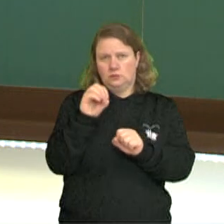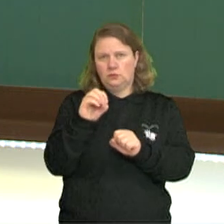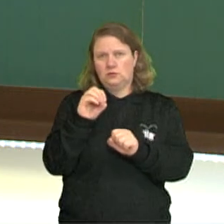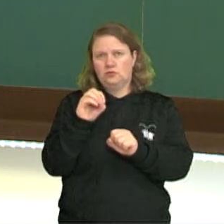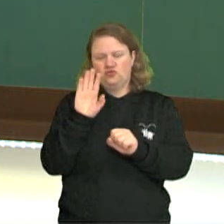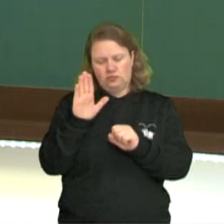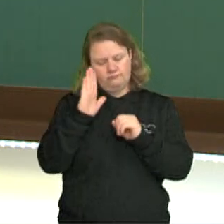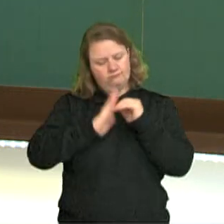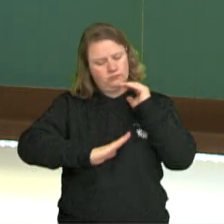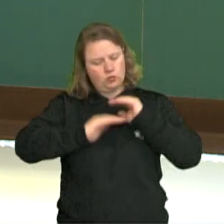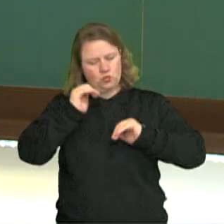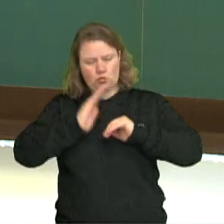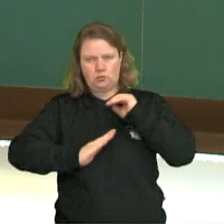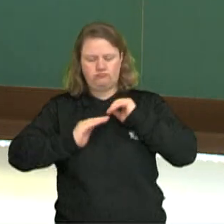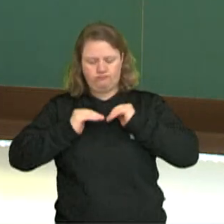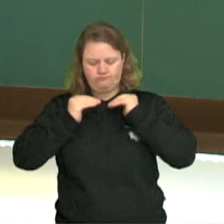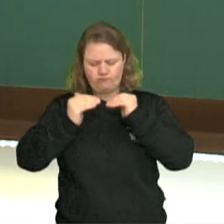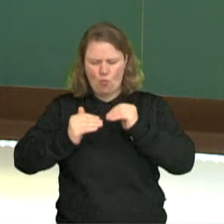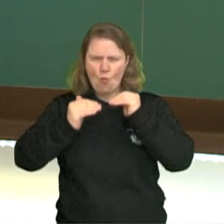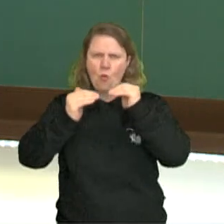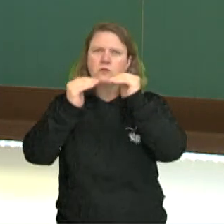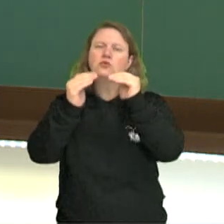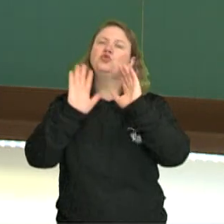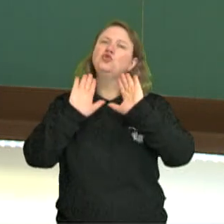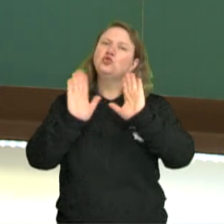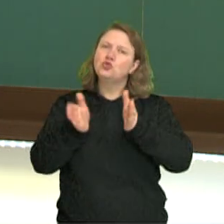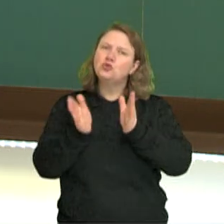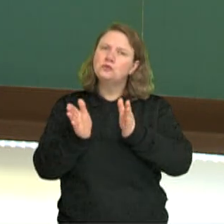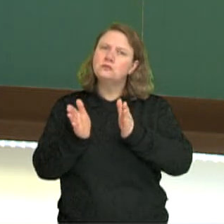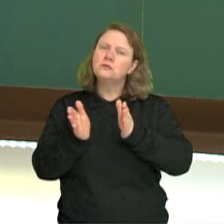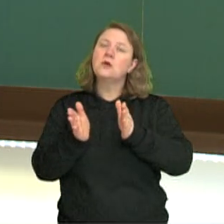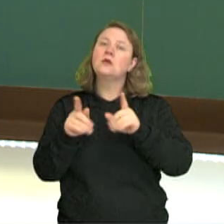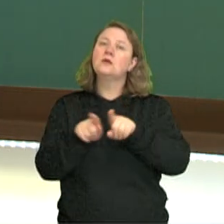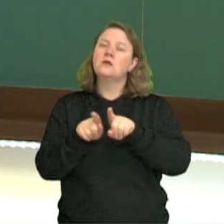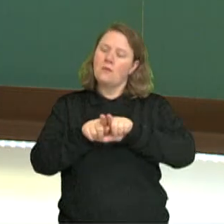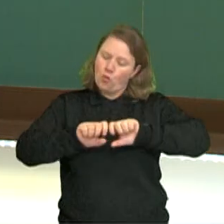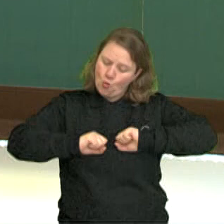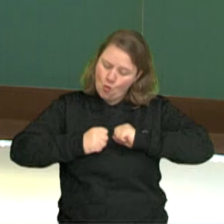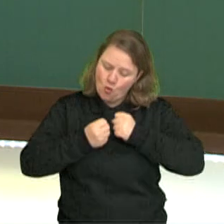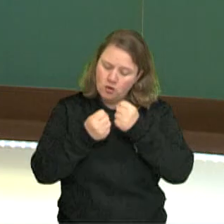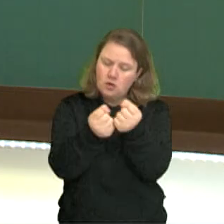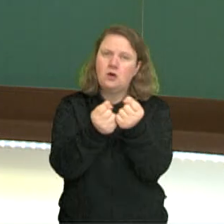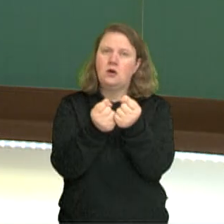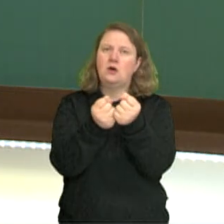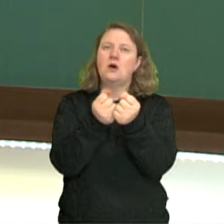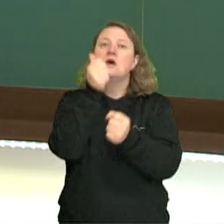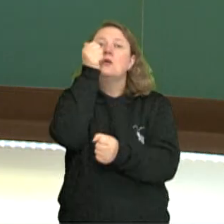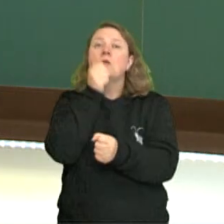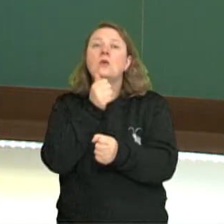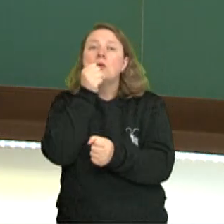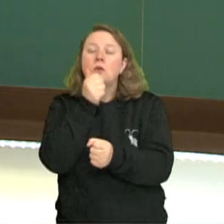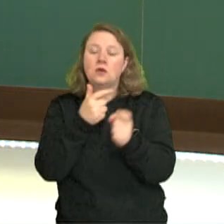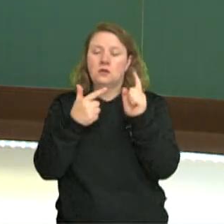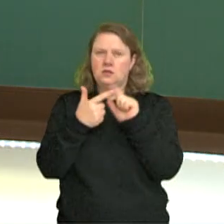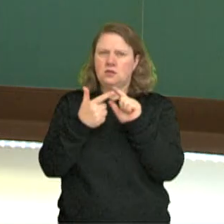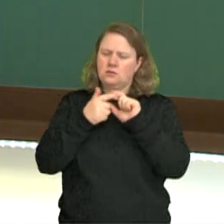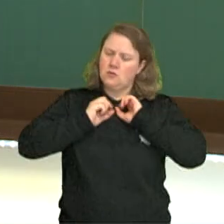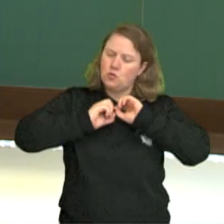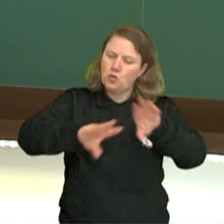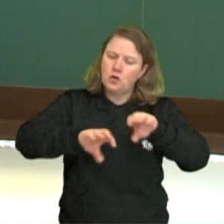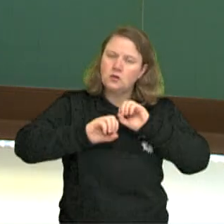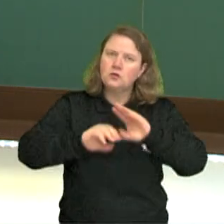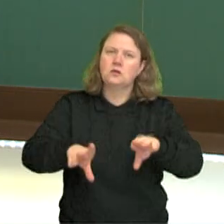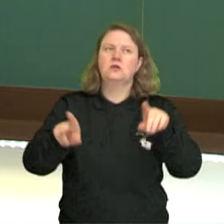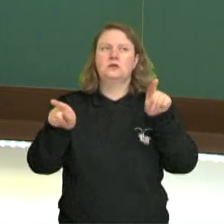carreira literária consolidada, com todo o seu engajamento pela causa feminina, pela educação e com a grande